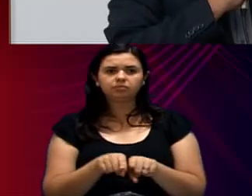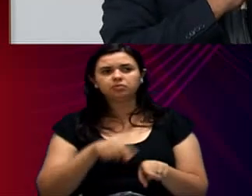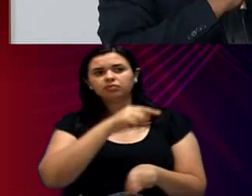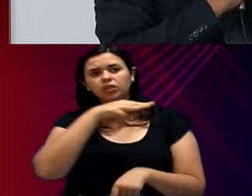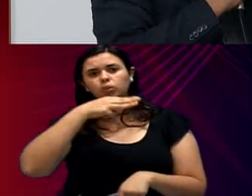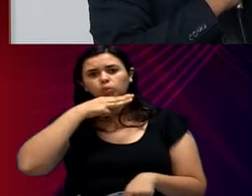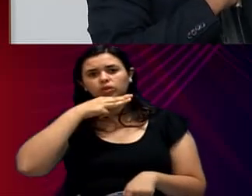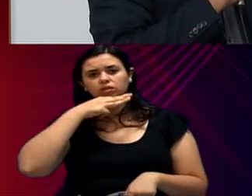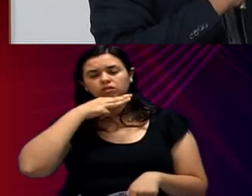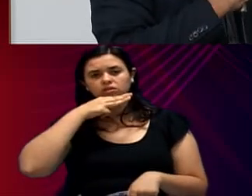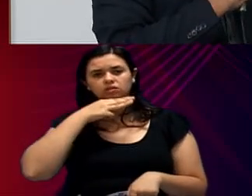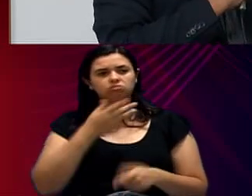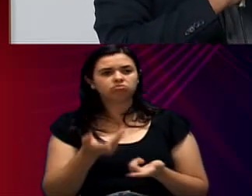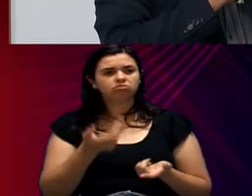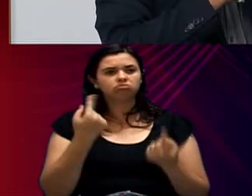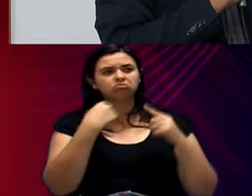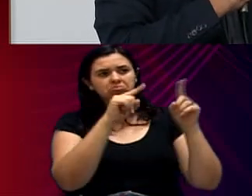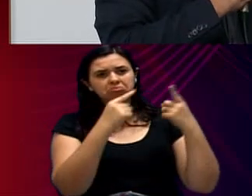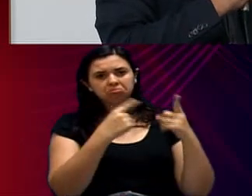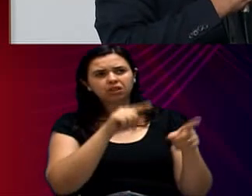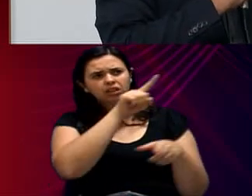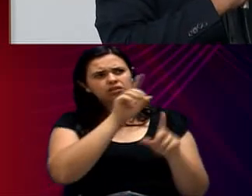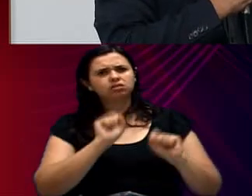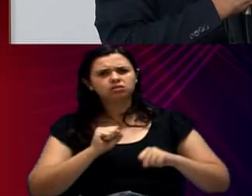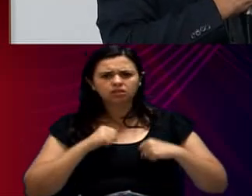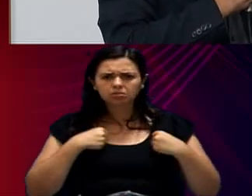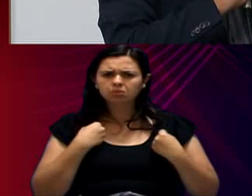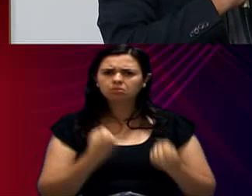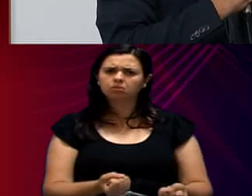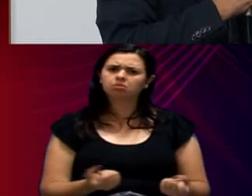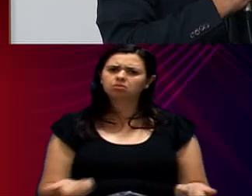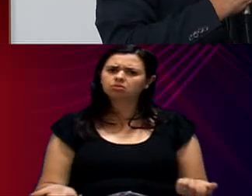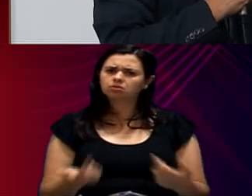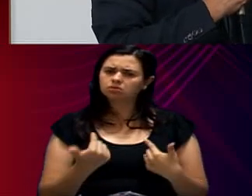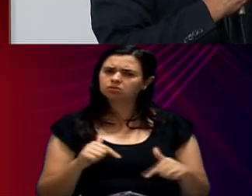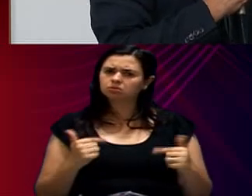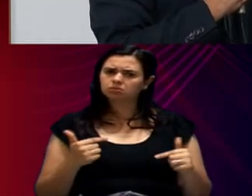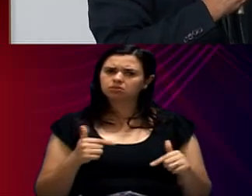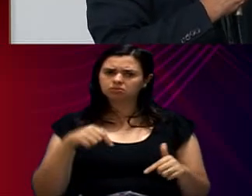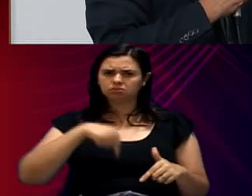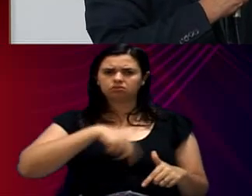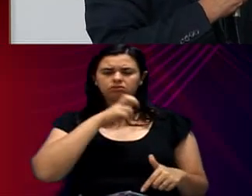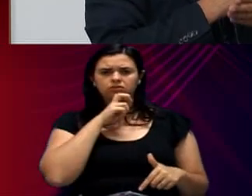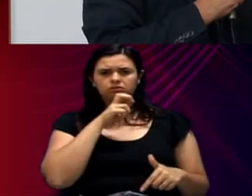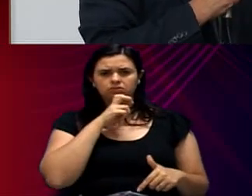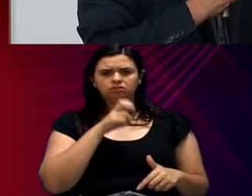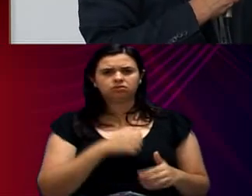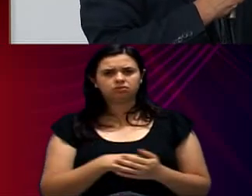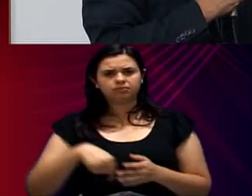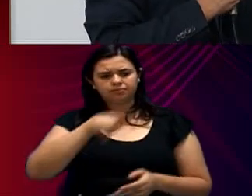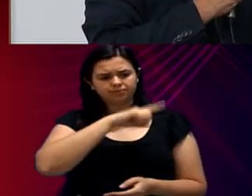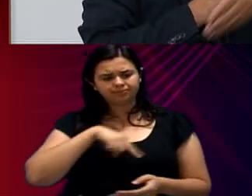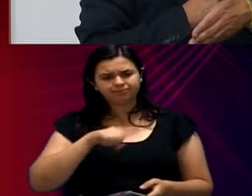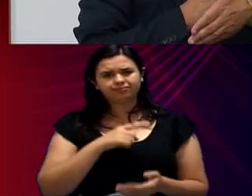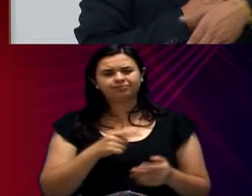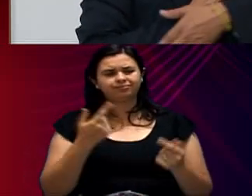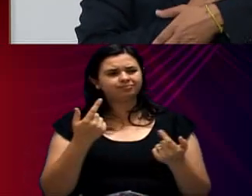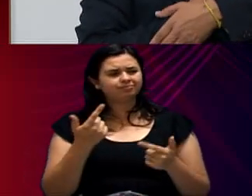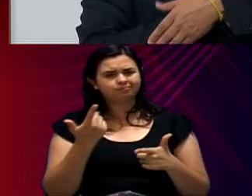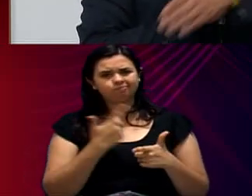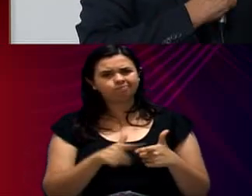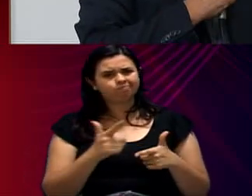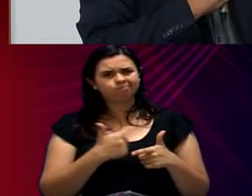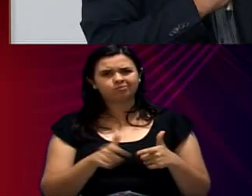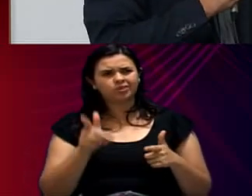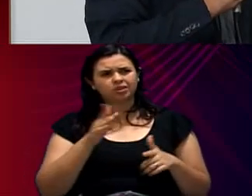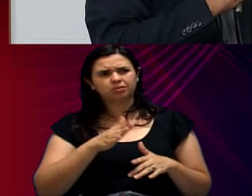ser tudo, mas o Manga é o maior trabalhador, um dos prefeitos mais trabalhando na cidade de Sorocaba. É. Estamos passando uma crise não só em Sorocaba, crise